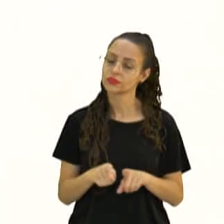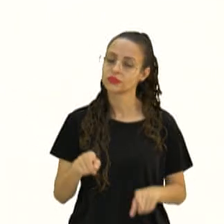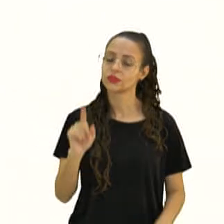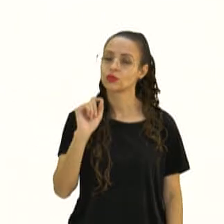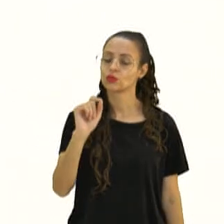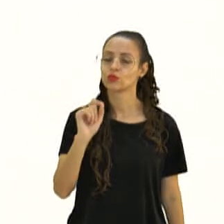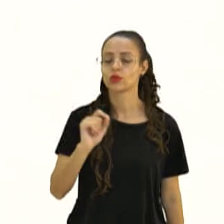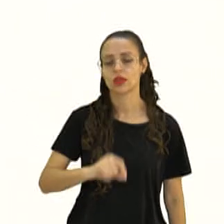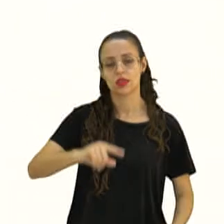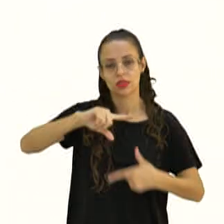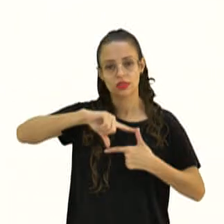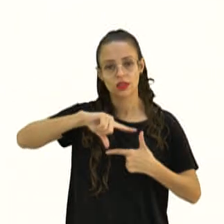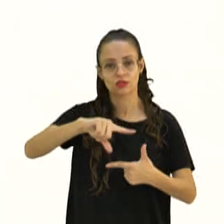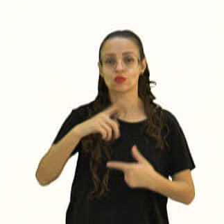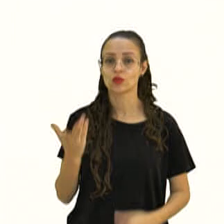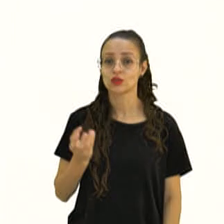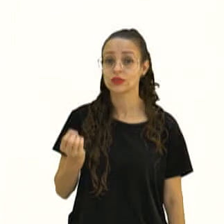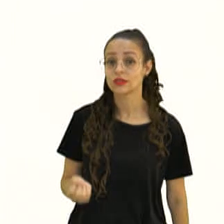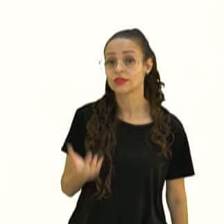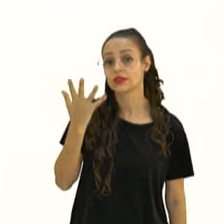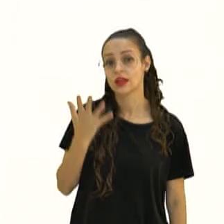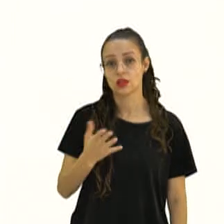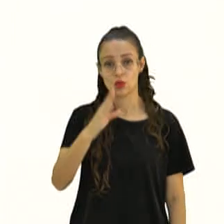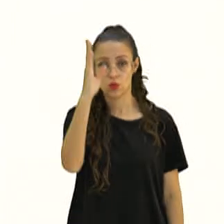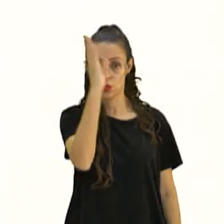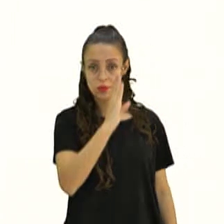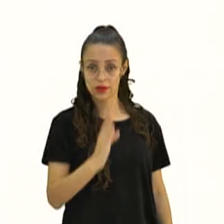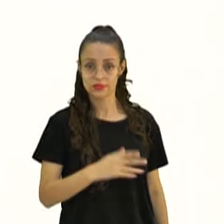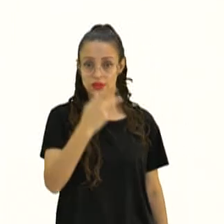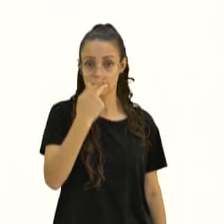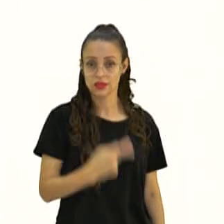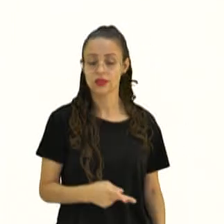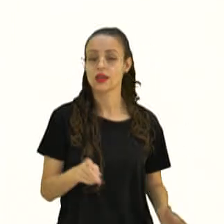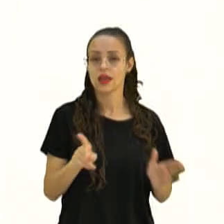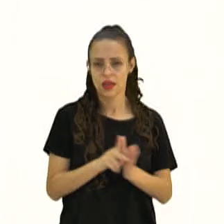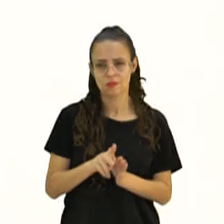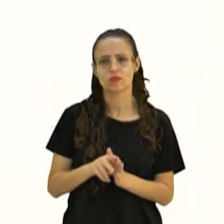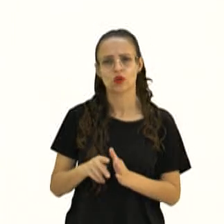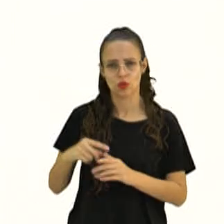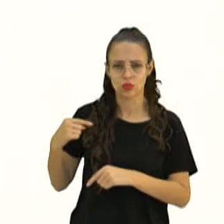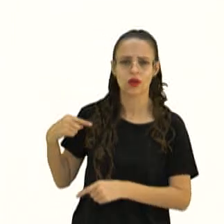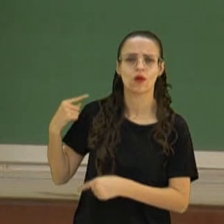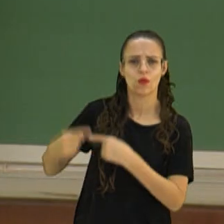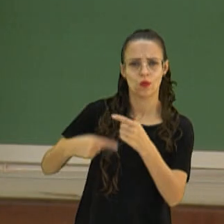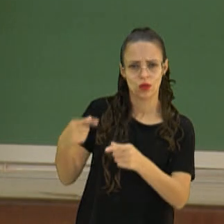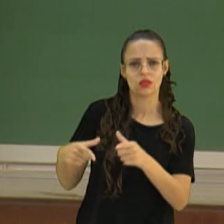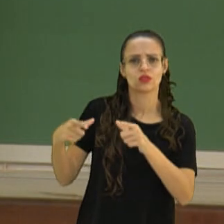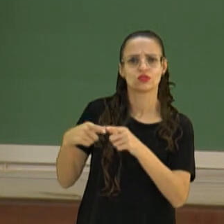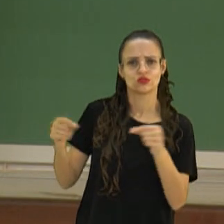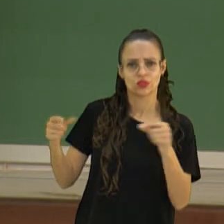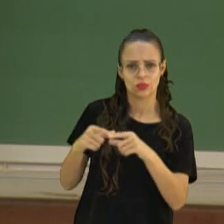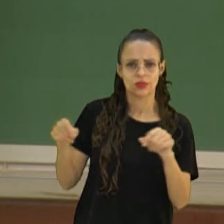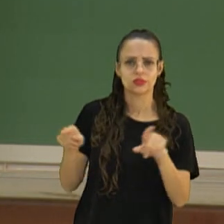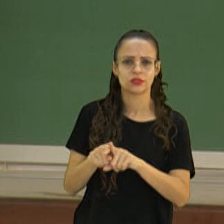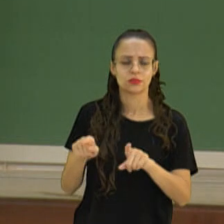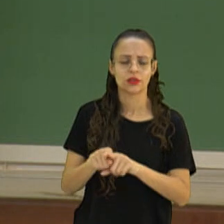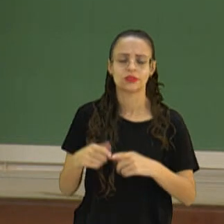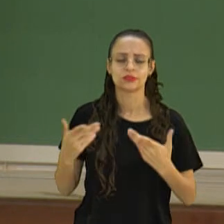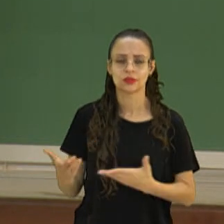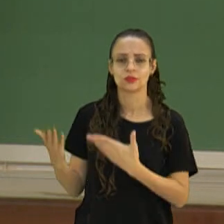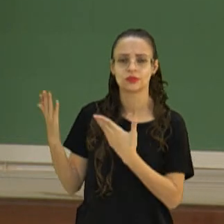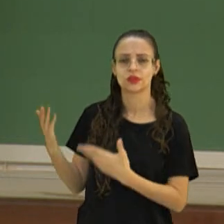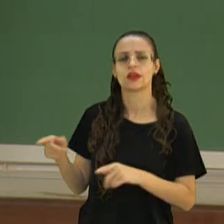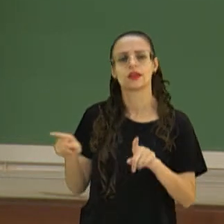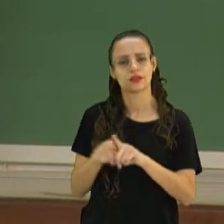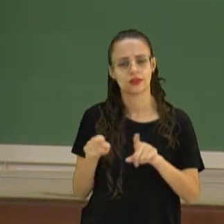jiu-jitsu tradicional, quando foi criada. Então, o jiu-jitsu brasileiro vem do jiu-jitsu japonês, lá das modalidades, né? Então,